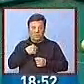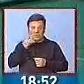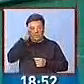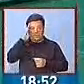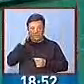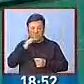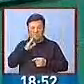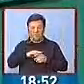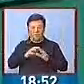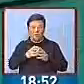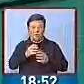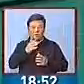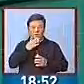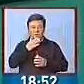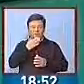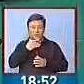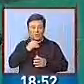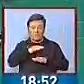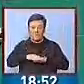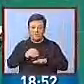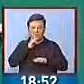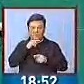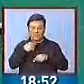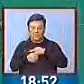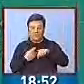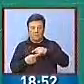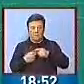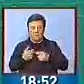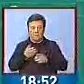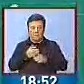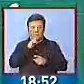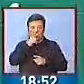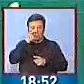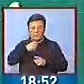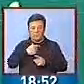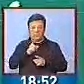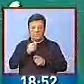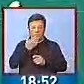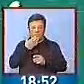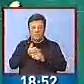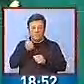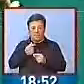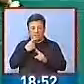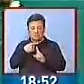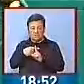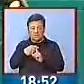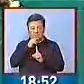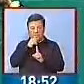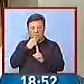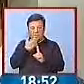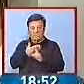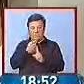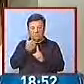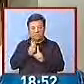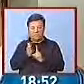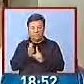até porque a bola branca ganha efeitos na mesa. Mesmo o utilizador pode não estar bem no centro da bola branca, dando mais um efeito à bola branca.